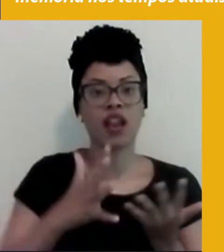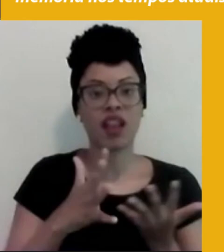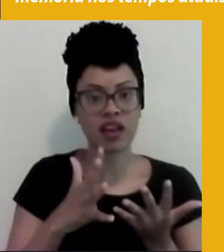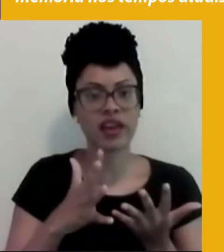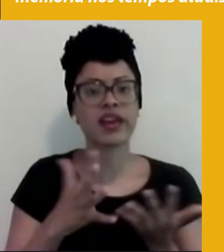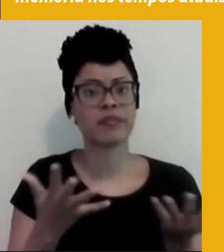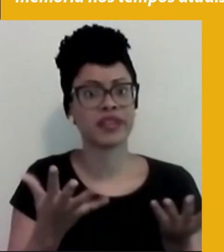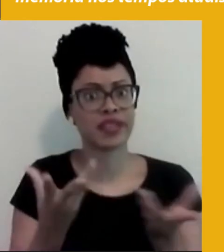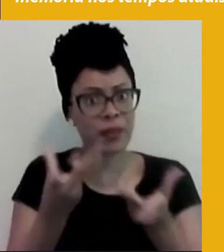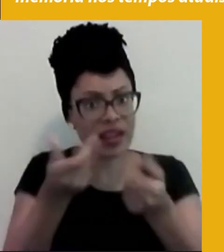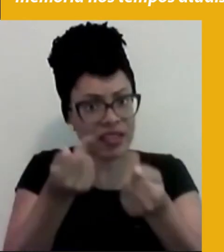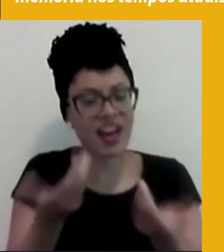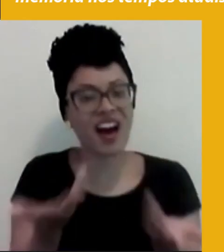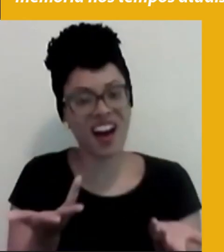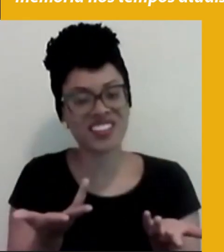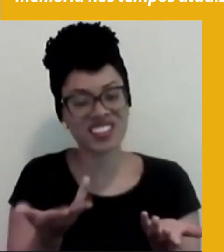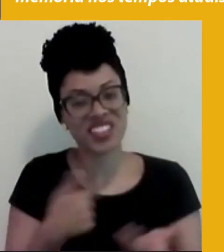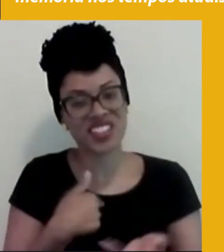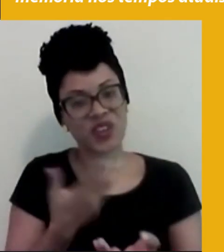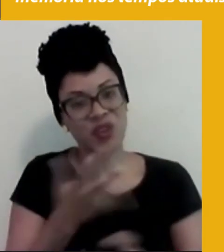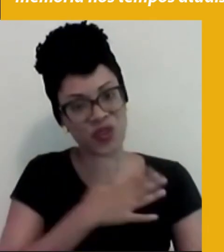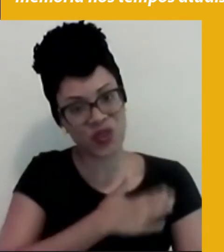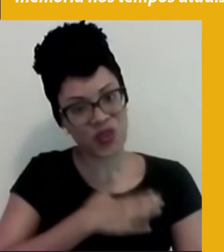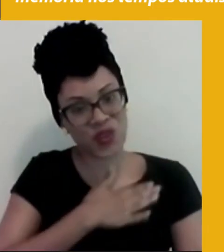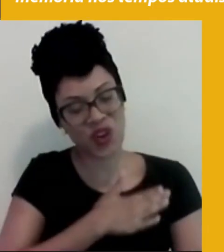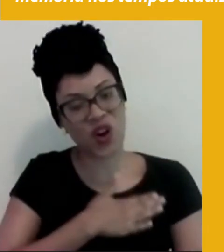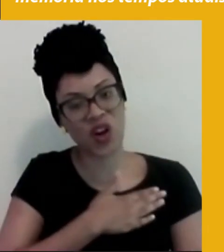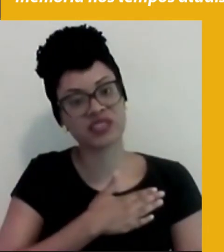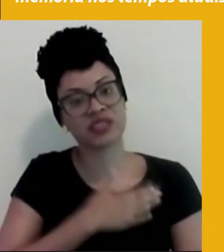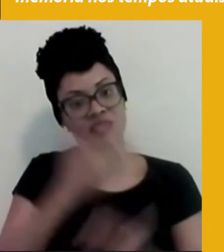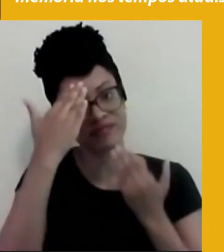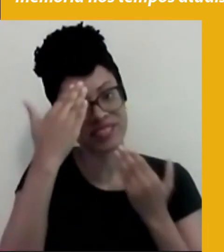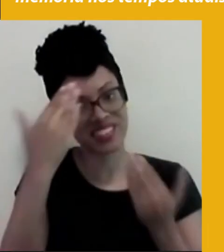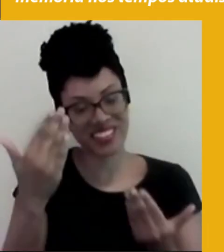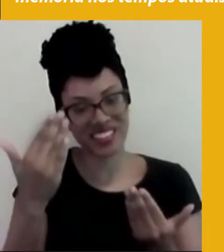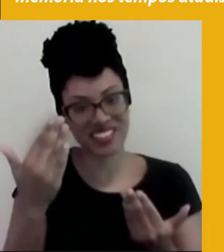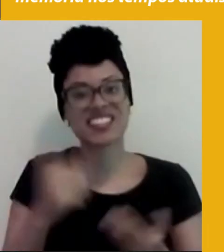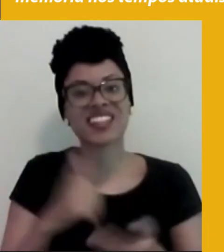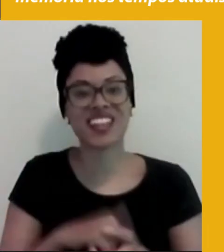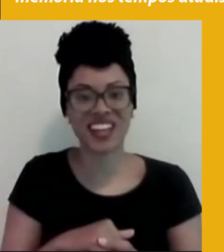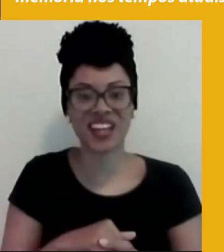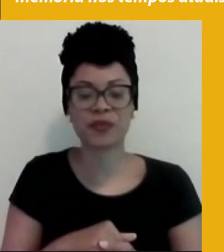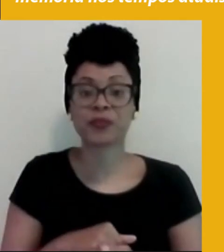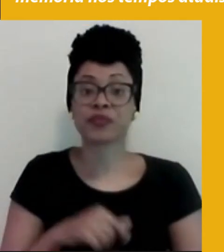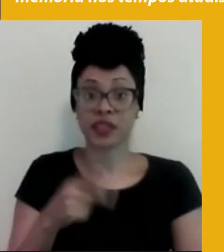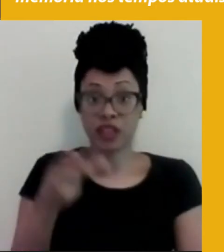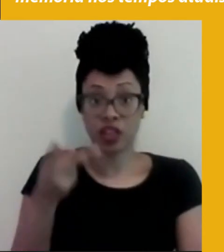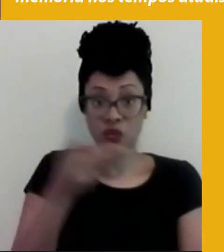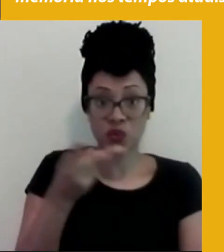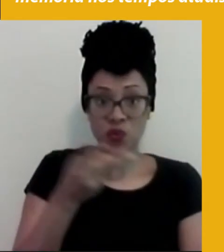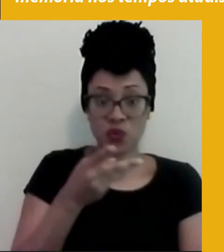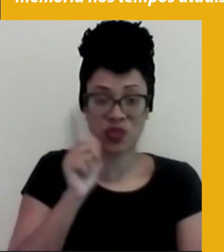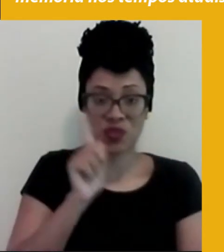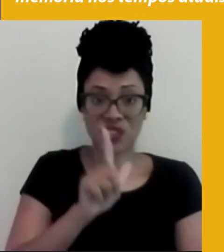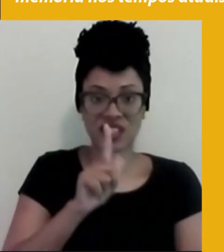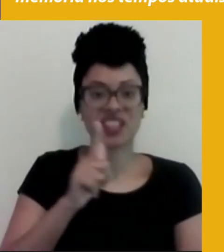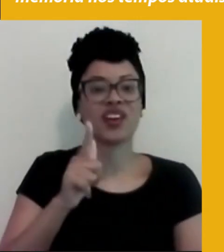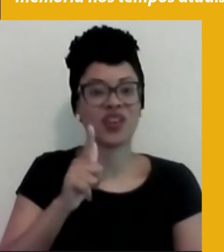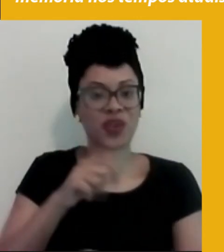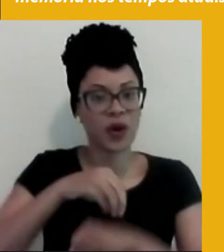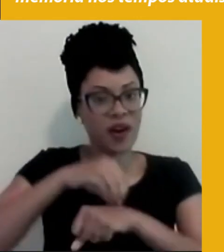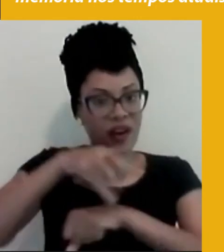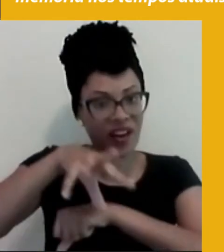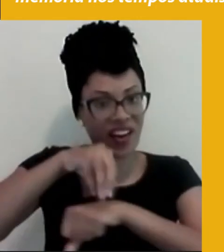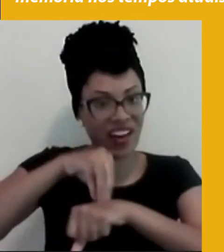deixar terminar sem dar a elas também o meu cumprimento. Elas fizeram o nosso pensamento muito mais longe do que a gente imaginava.